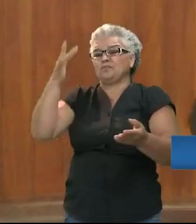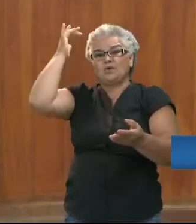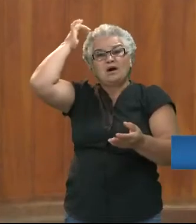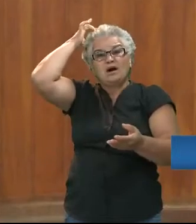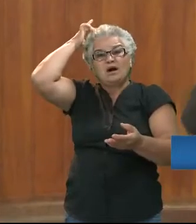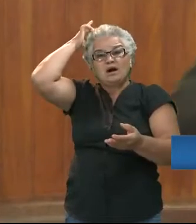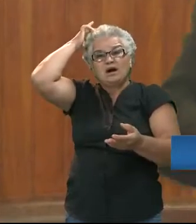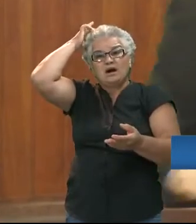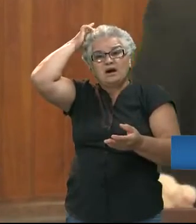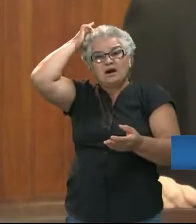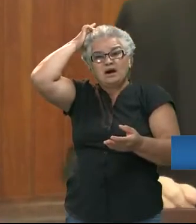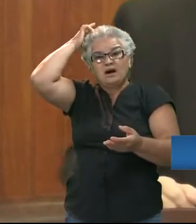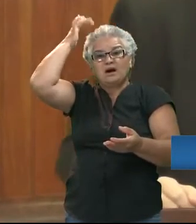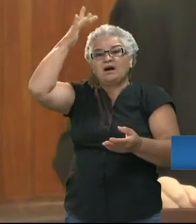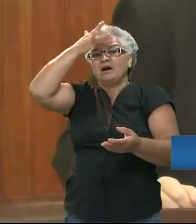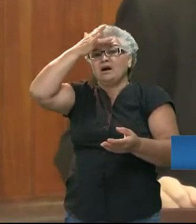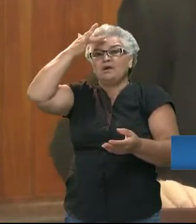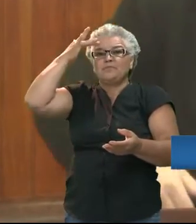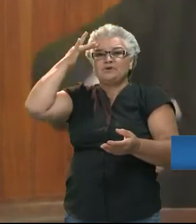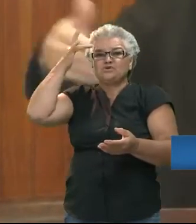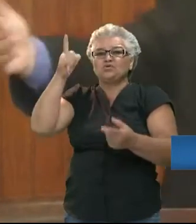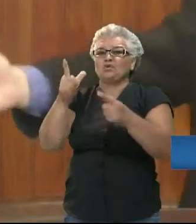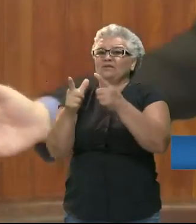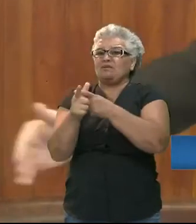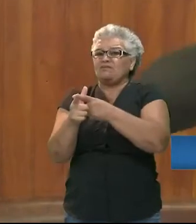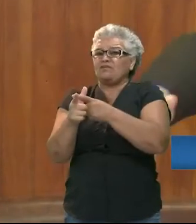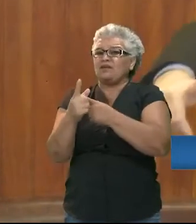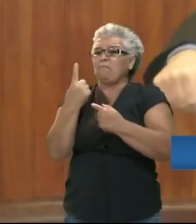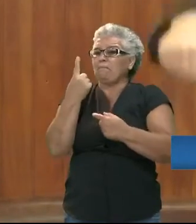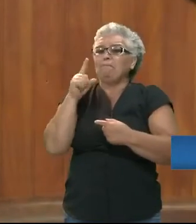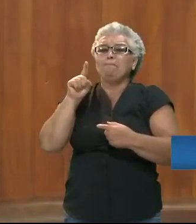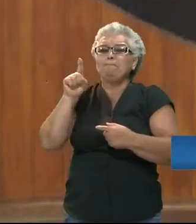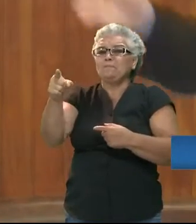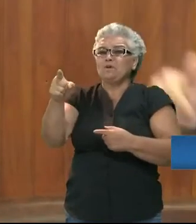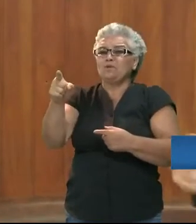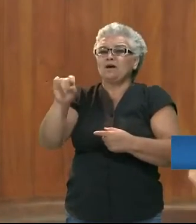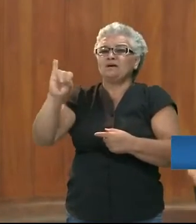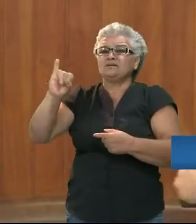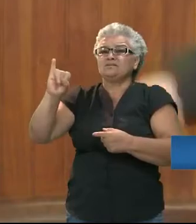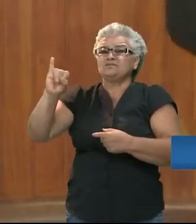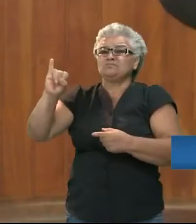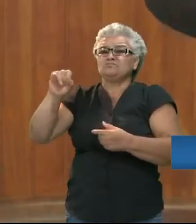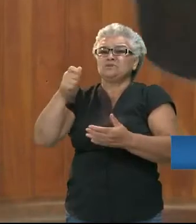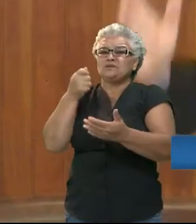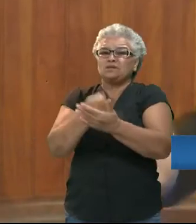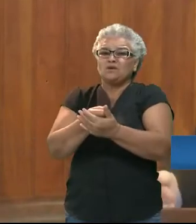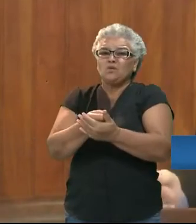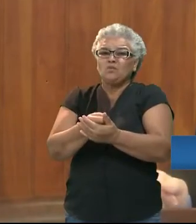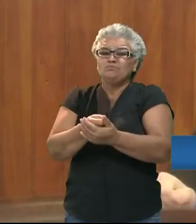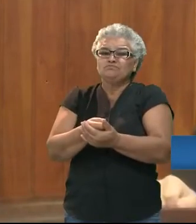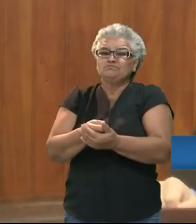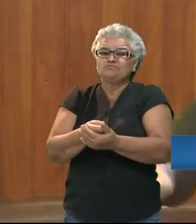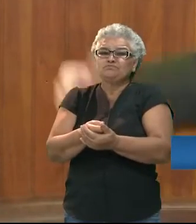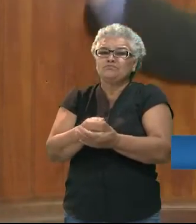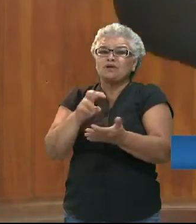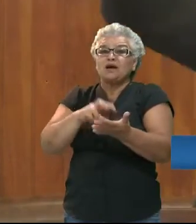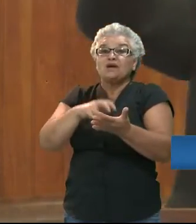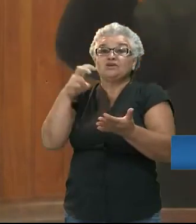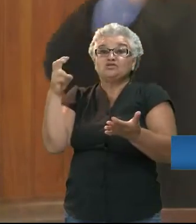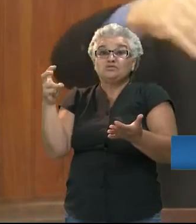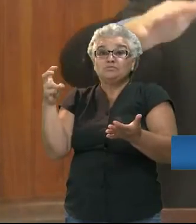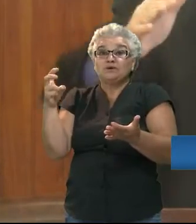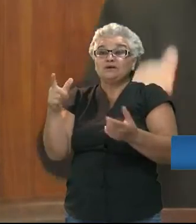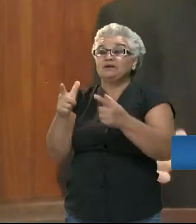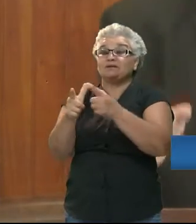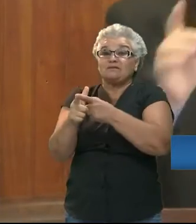IPTU, nós aprovávamos aqui, sem muito estudo, alguma coisa que aí amanhecia lá devendo 1.500. Quando ele